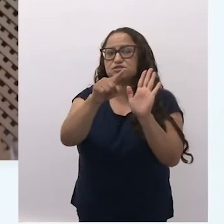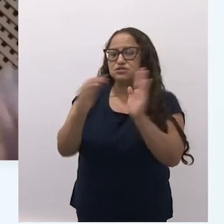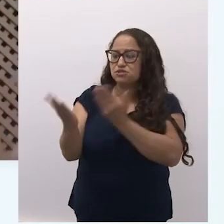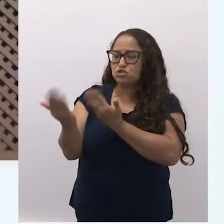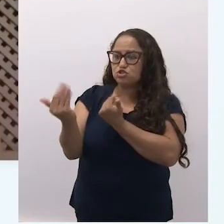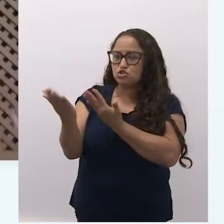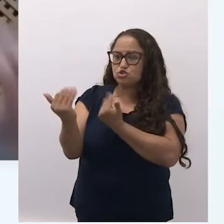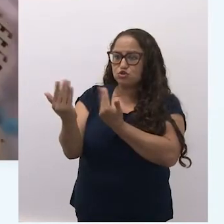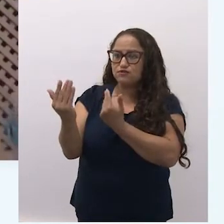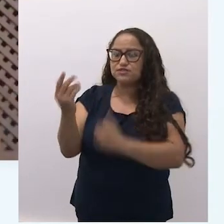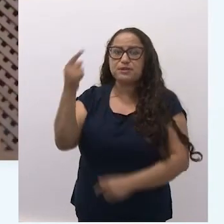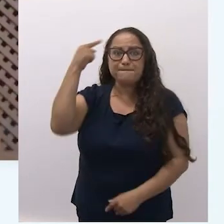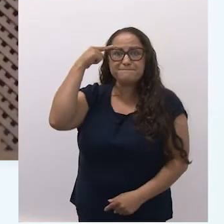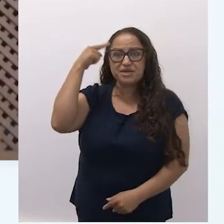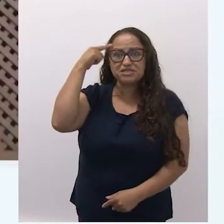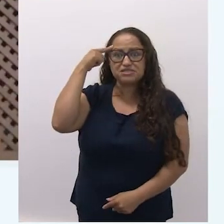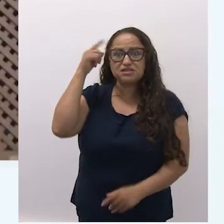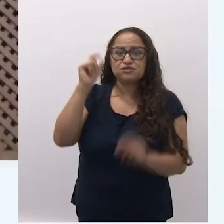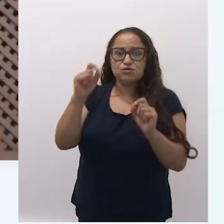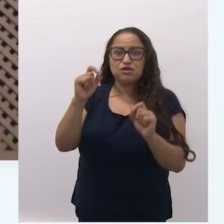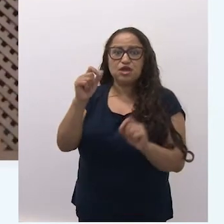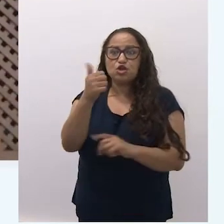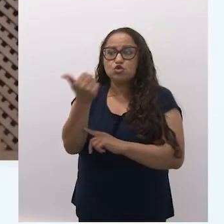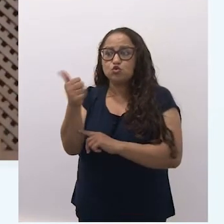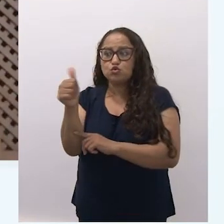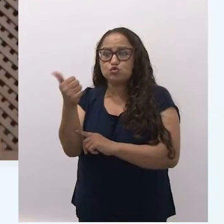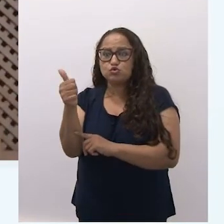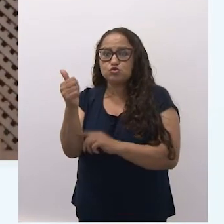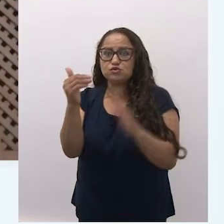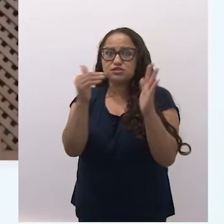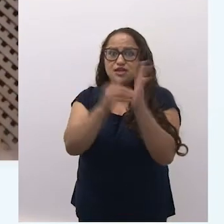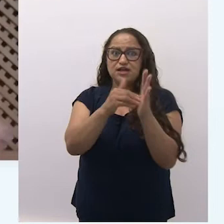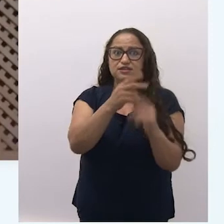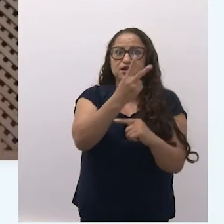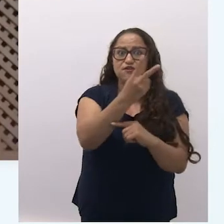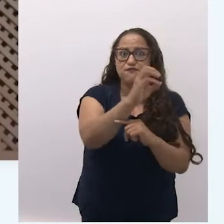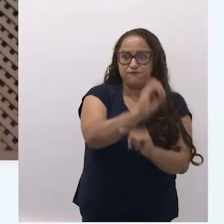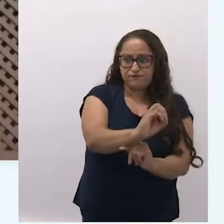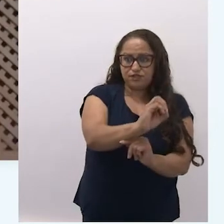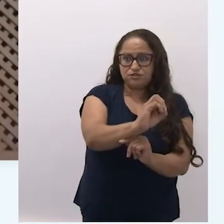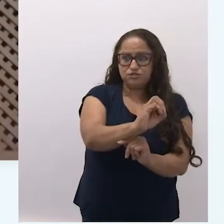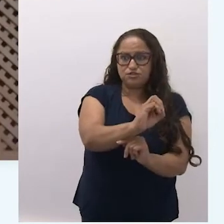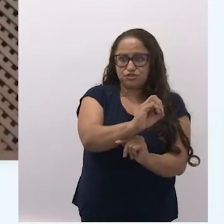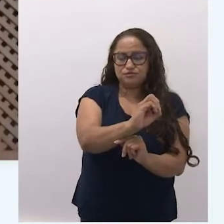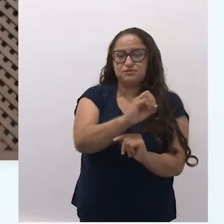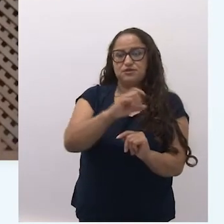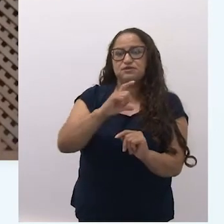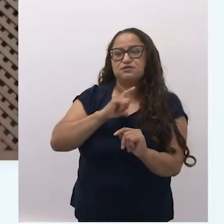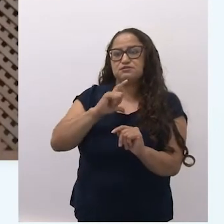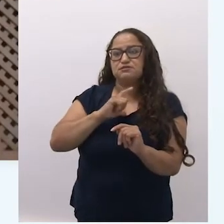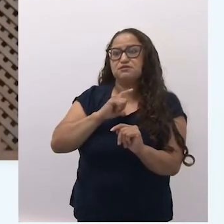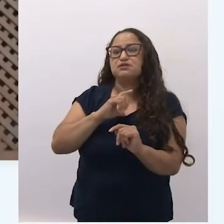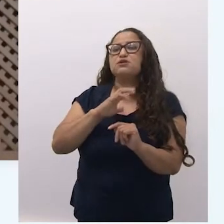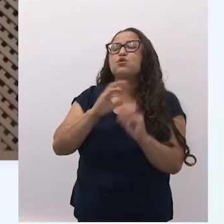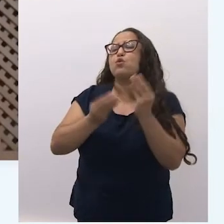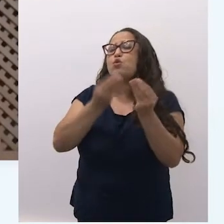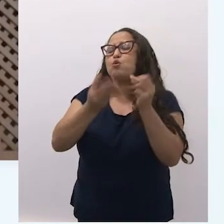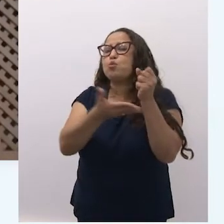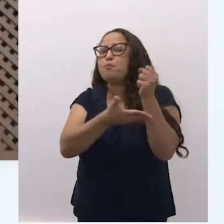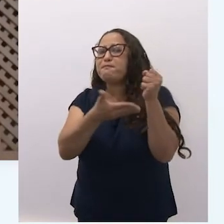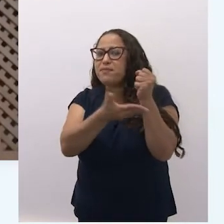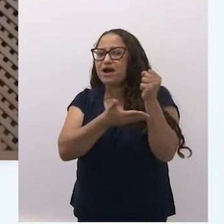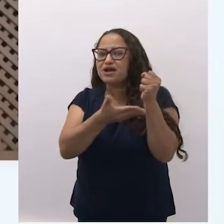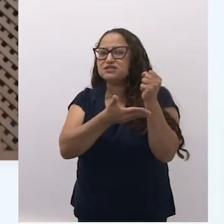adolescência, pensando na idade dos 11 anos aos 20 anos, né? Tomando como base